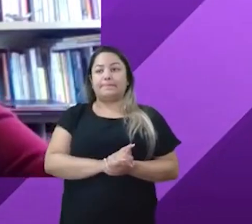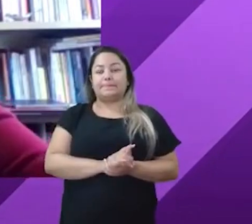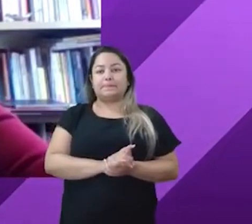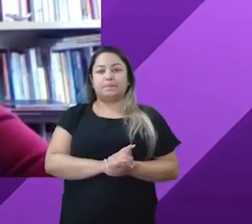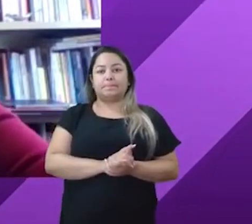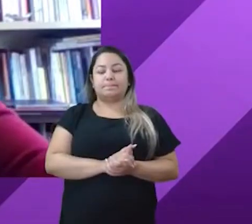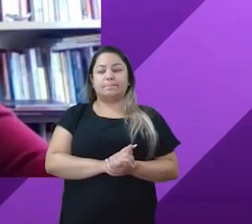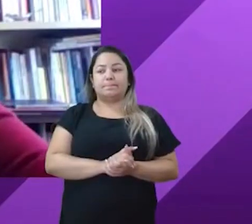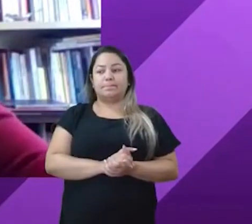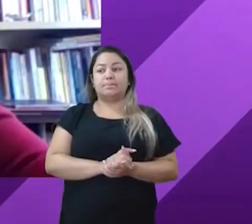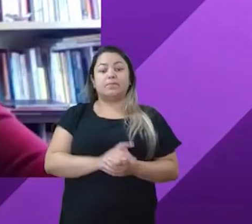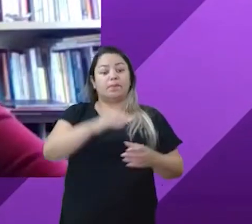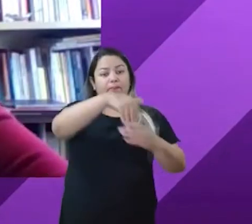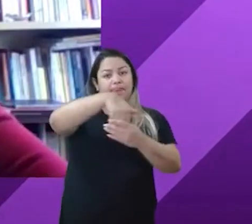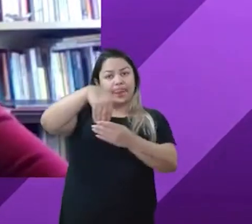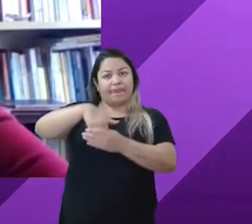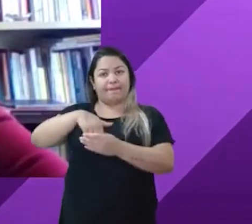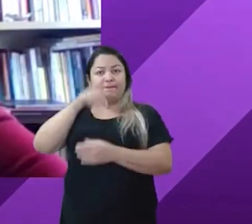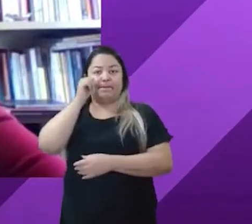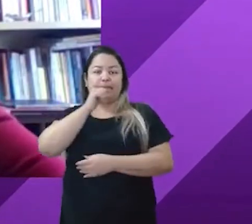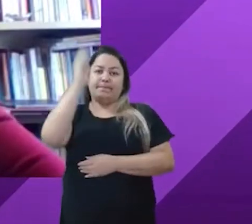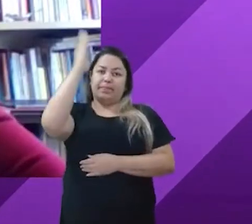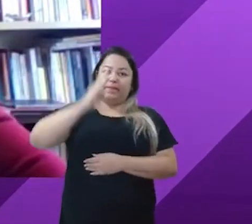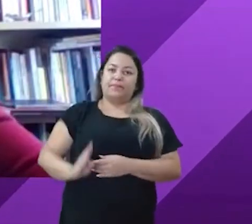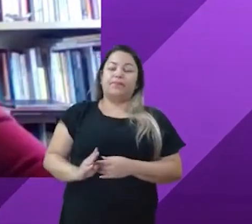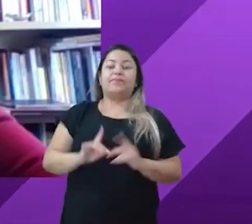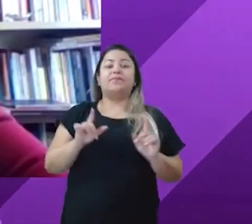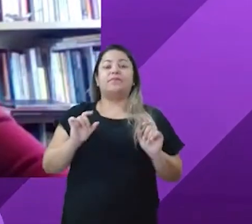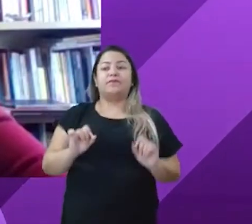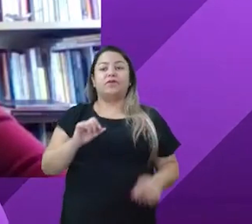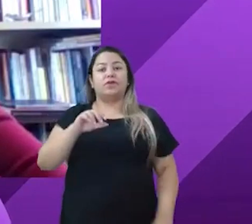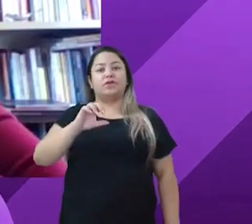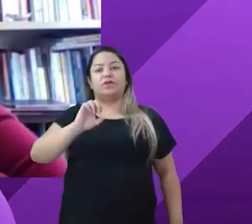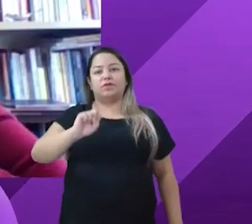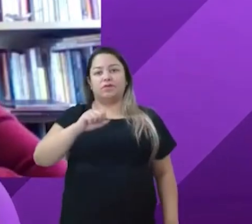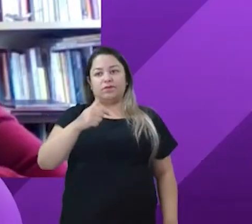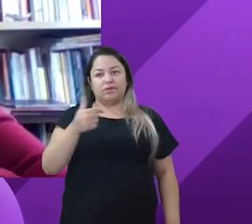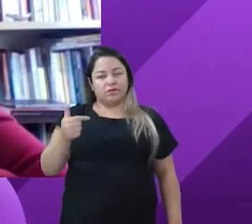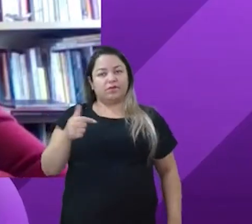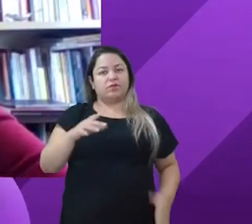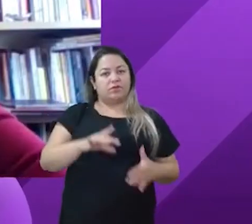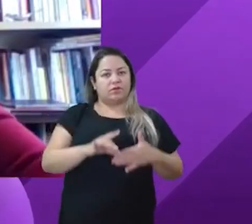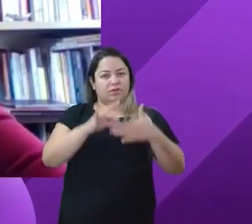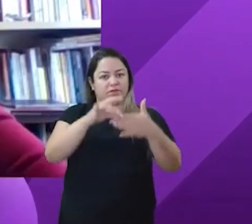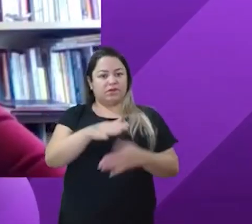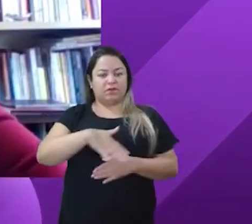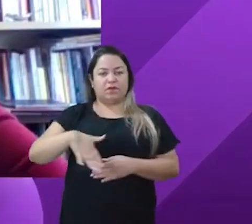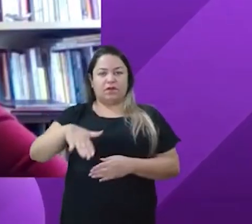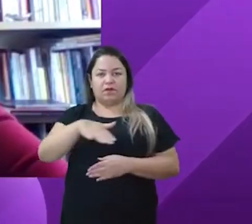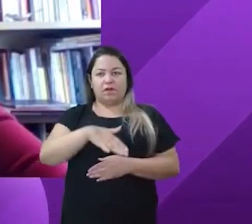que o voto feminino no Brasil, que foi em 1932, liderado pela